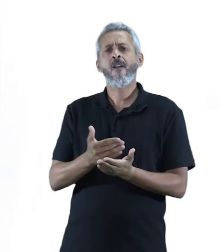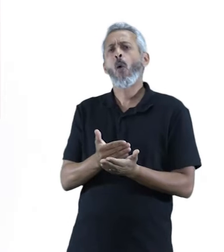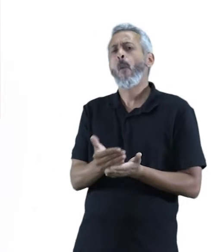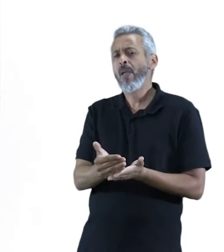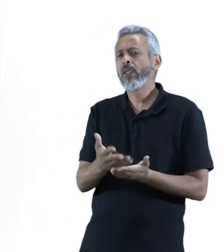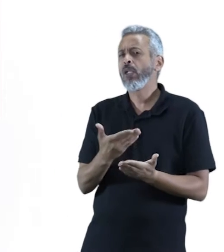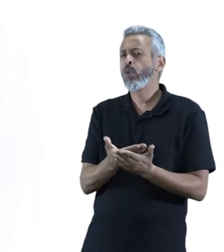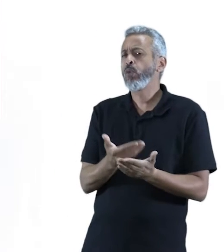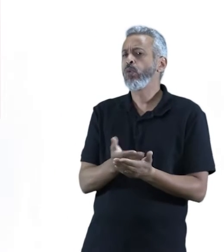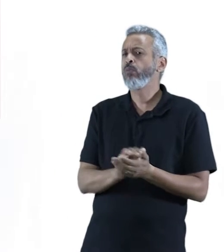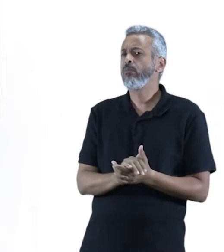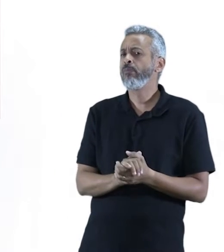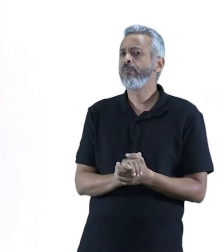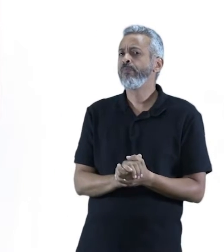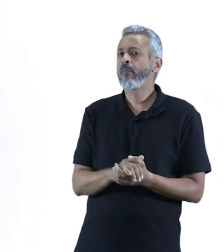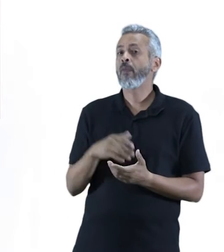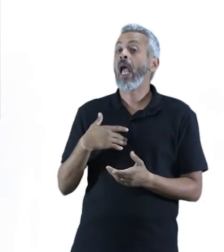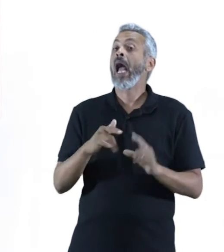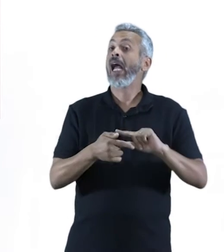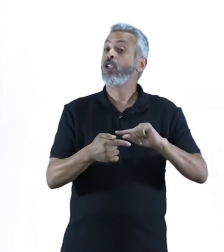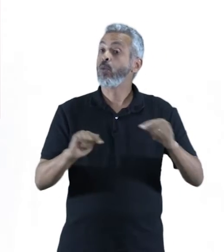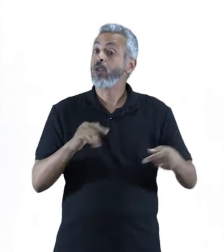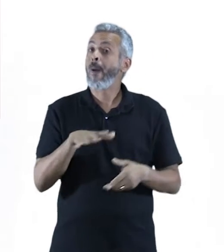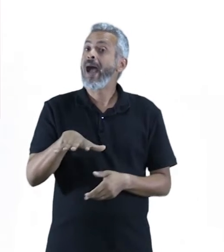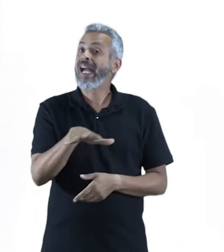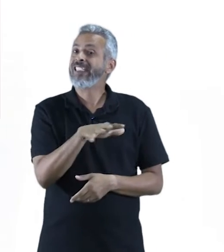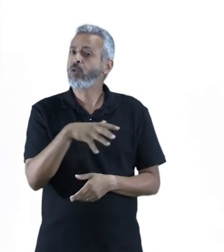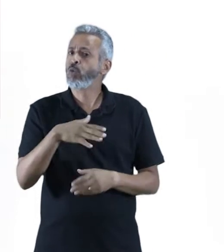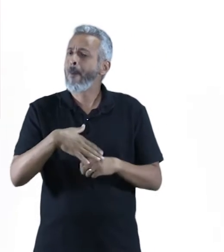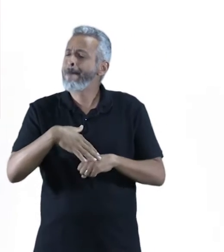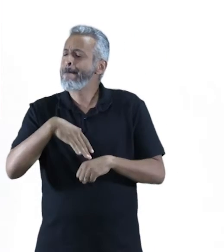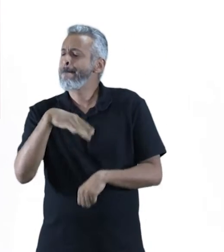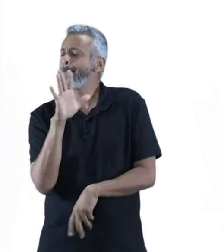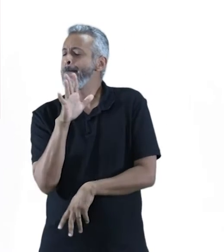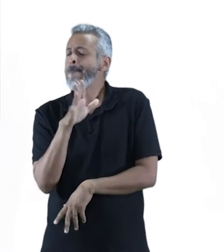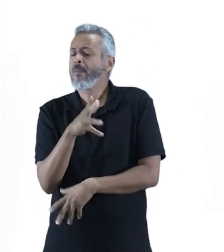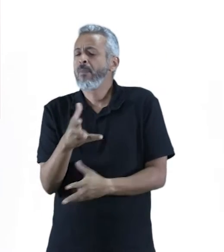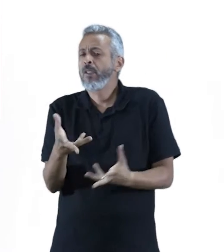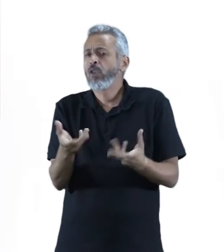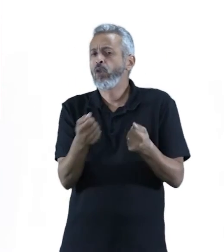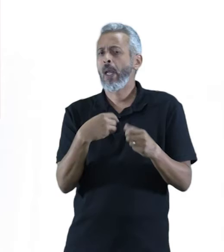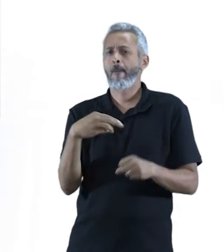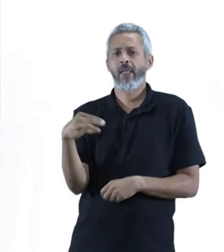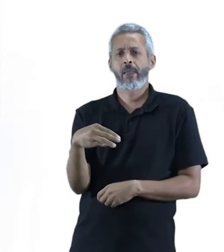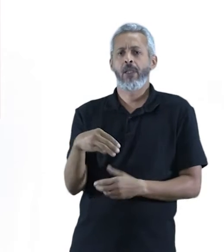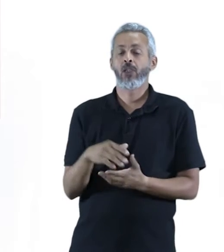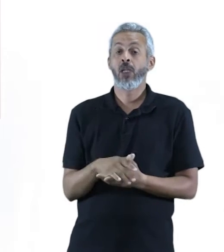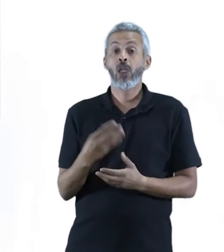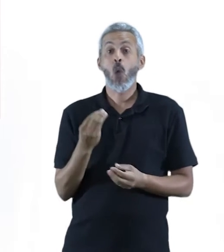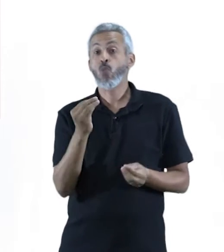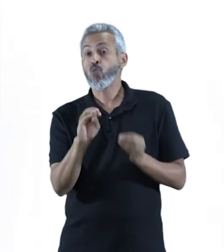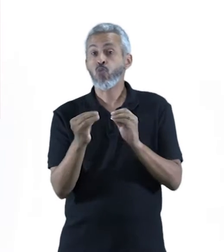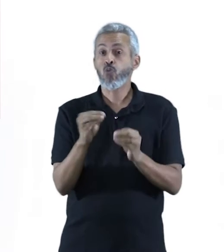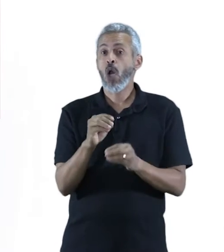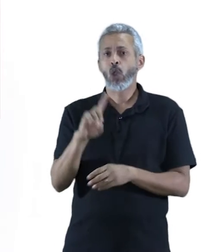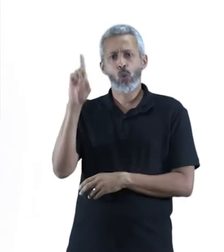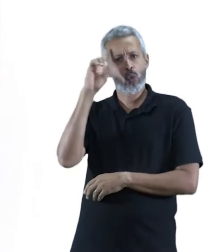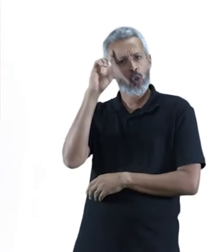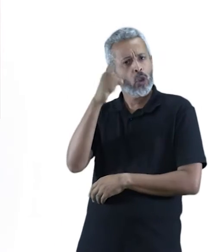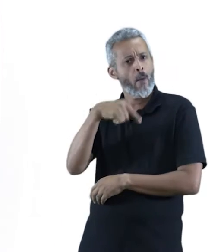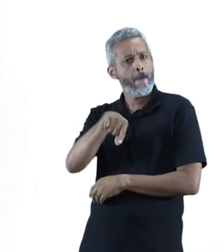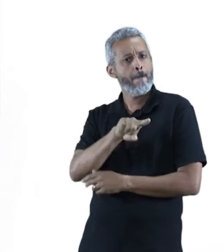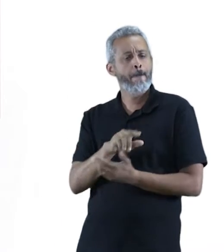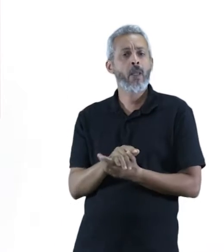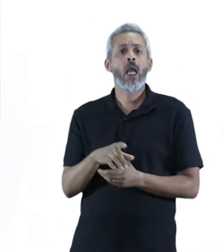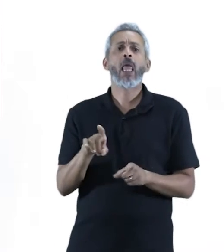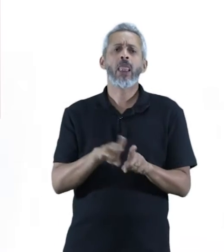geometria? A geometria é uma das áreas mais fascinantes da matemática, pois tem aplicações diversas no dia a dia